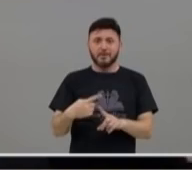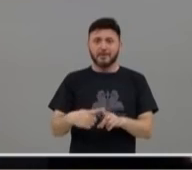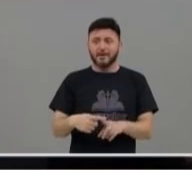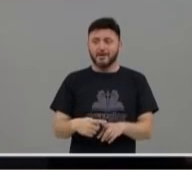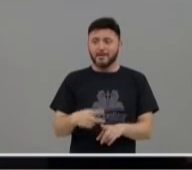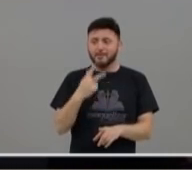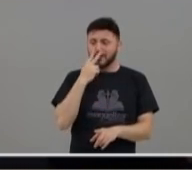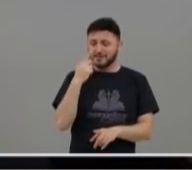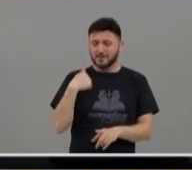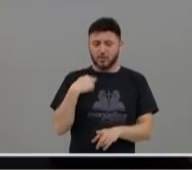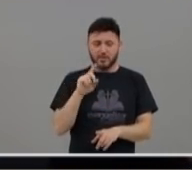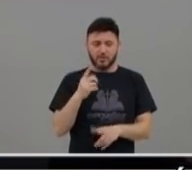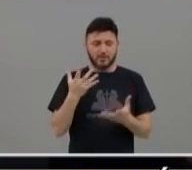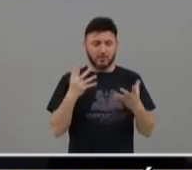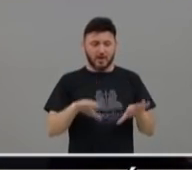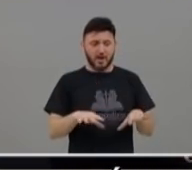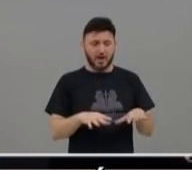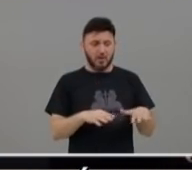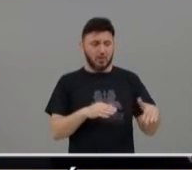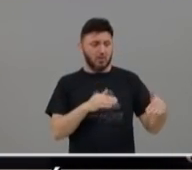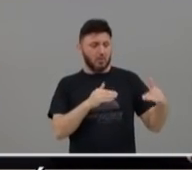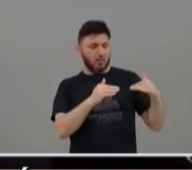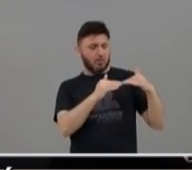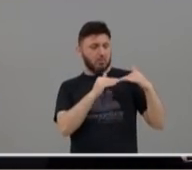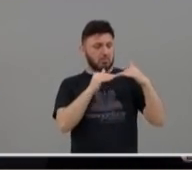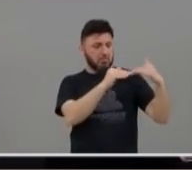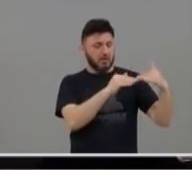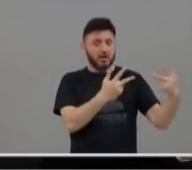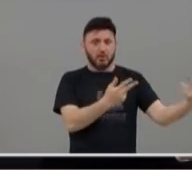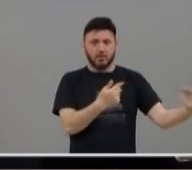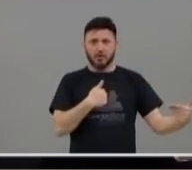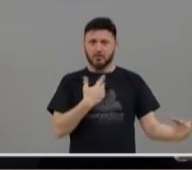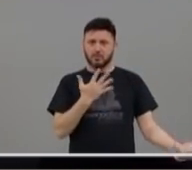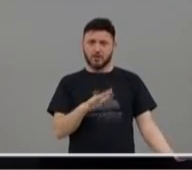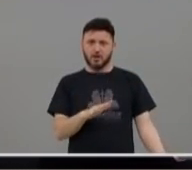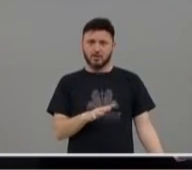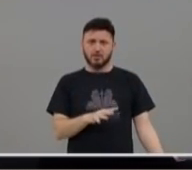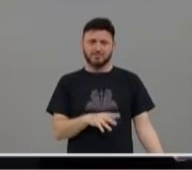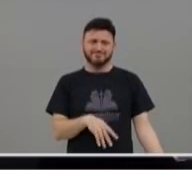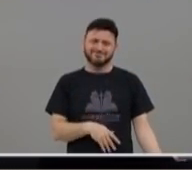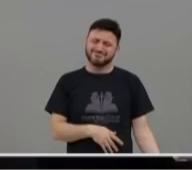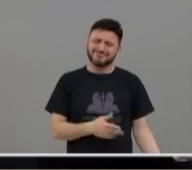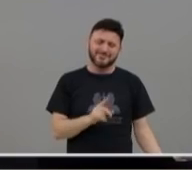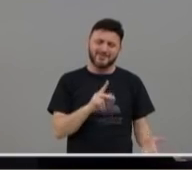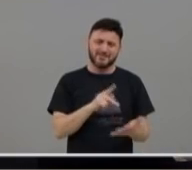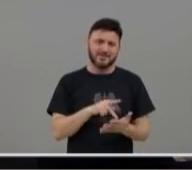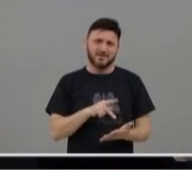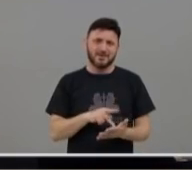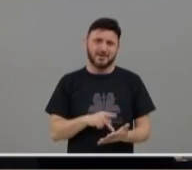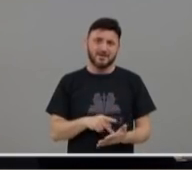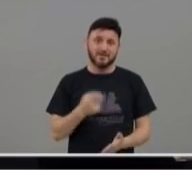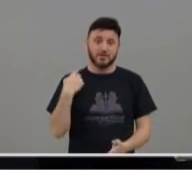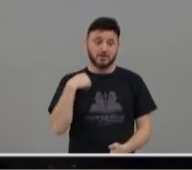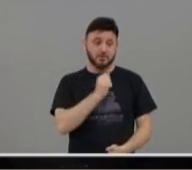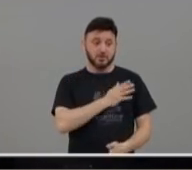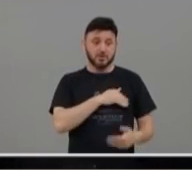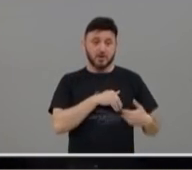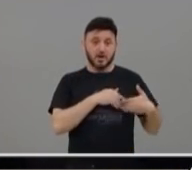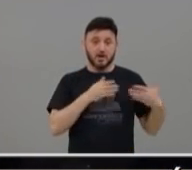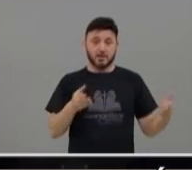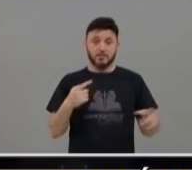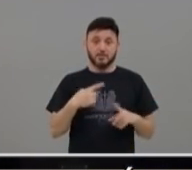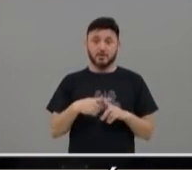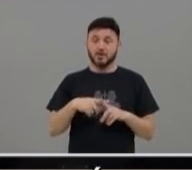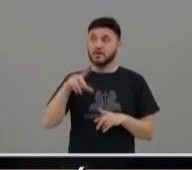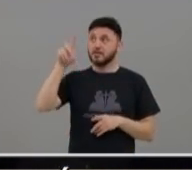ser superior a ninguém, que eu posso abrir o coração para experimentar aquilo que Deus quer fazer. Quer ver como é fácil entender isso?